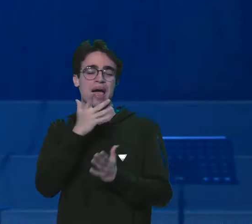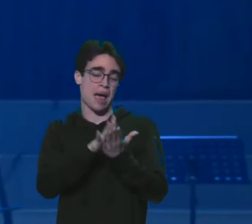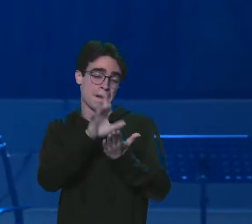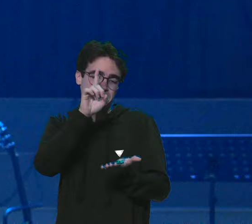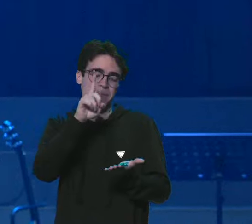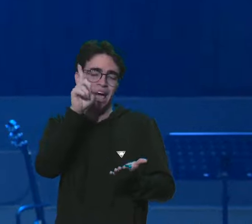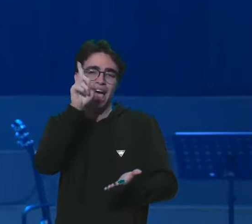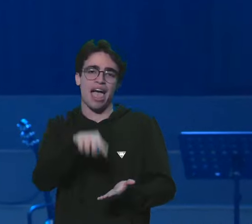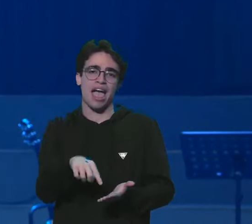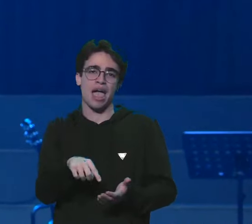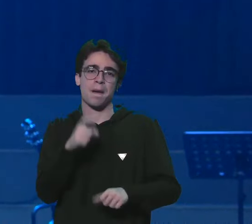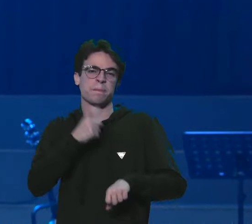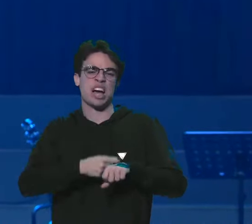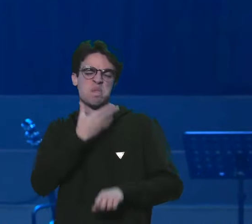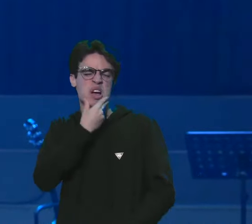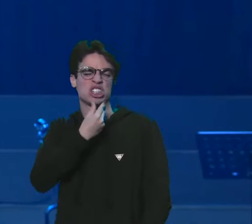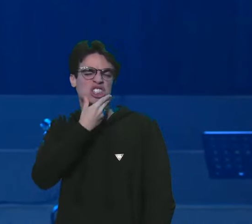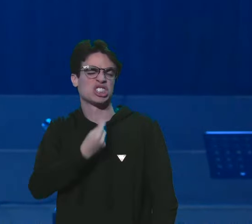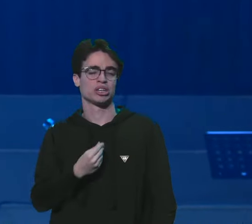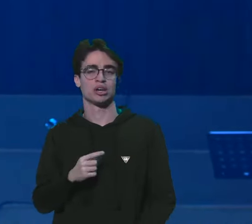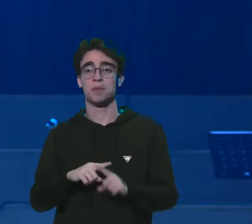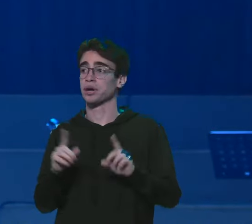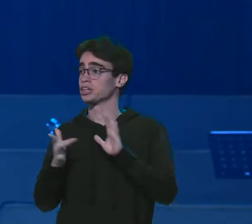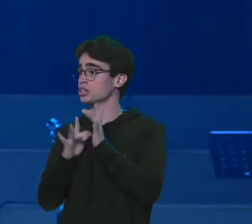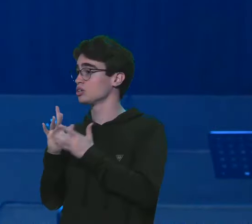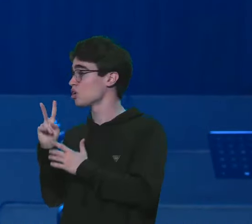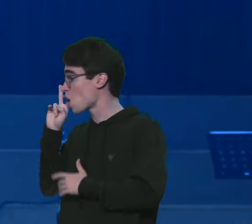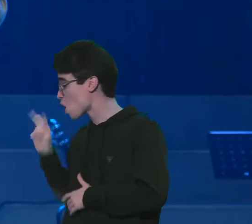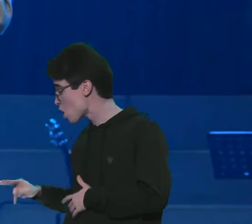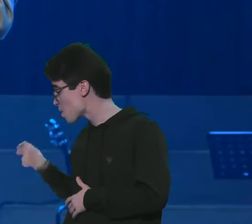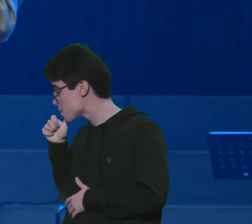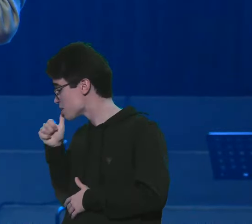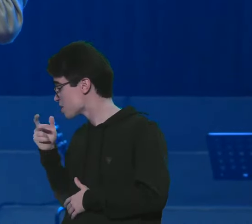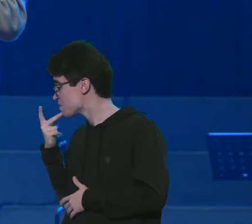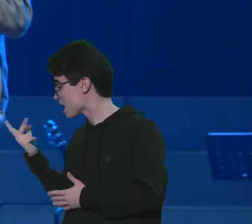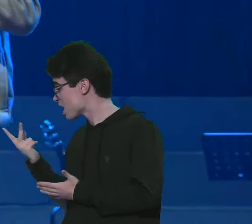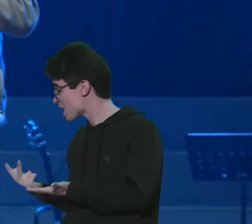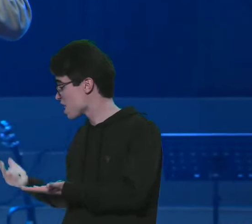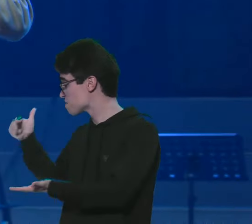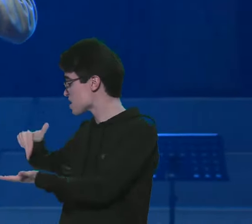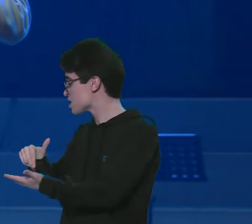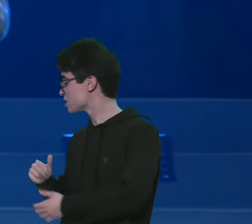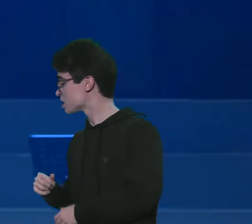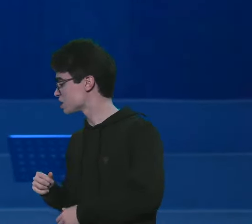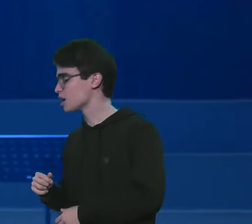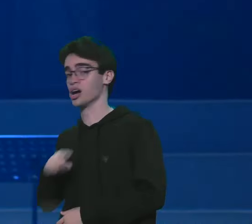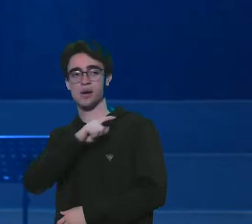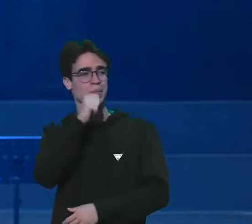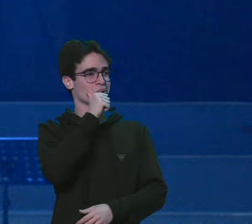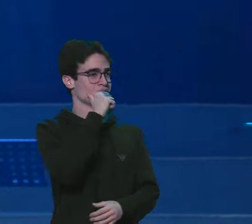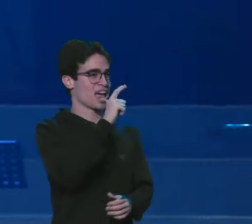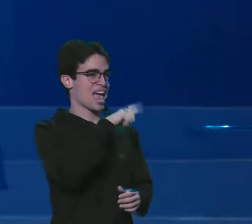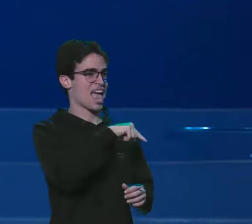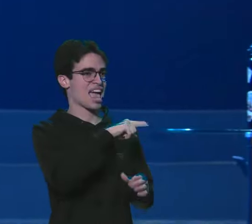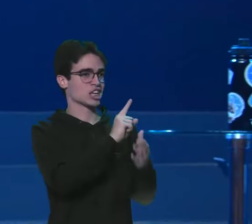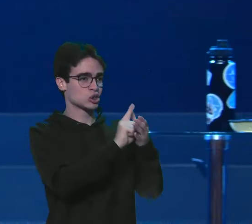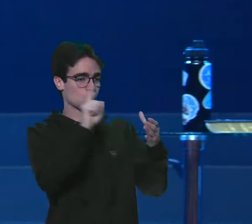né? Mas Jesus olhou para a menina e falou: levanta. Ele olhou a mulher excluída da sociedade e falou: